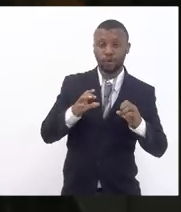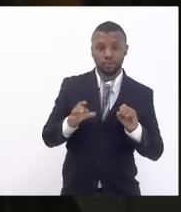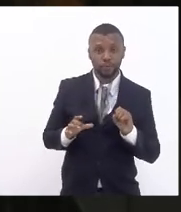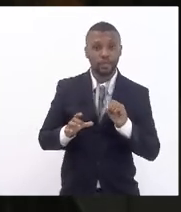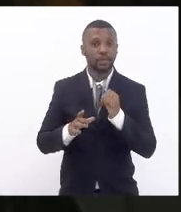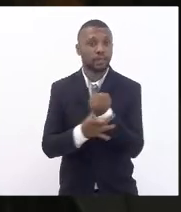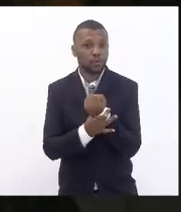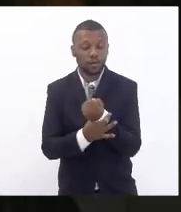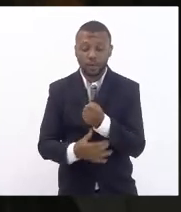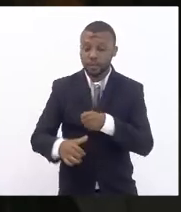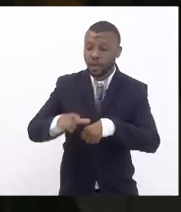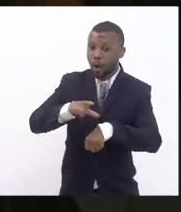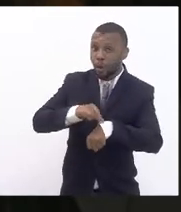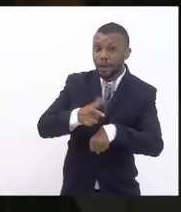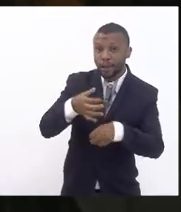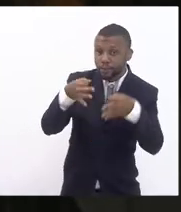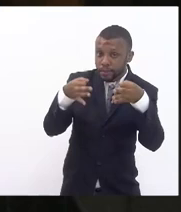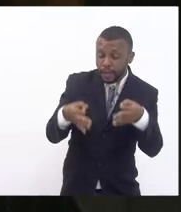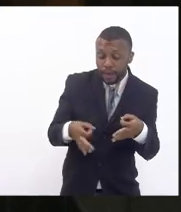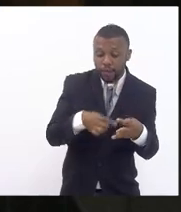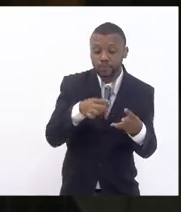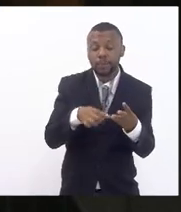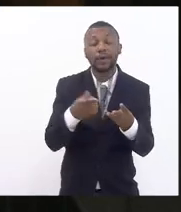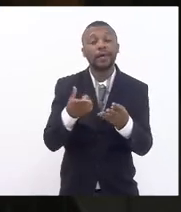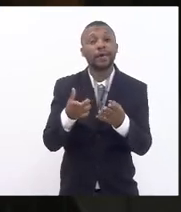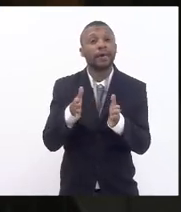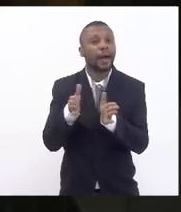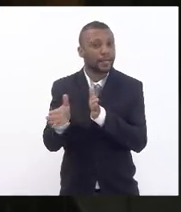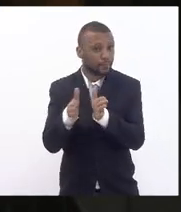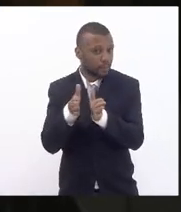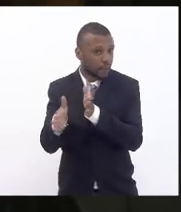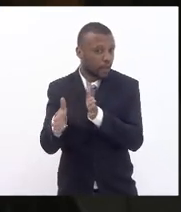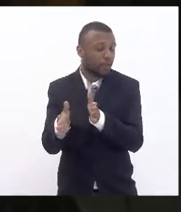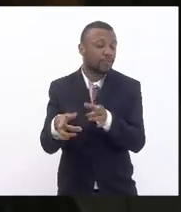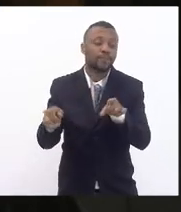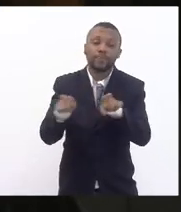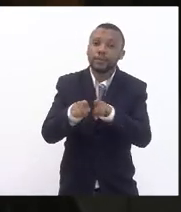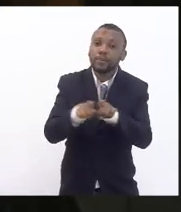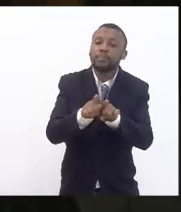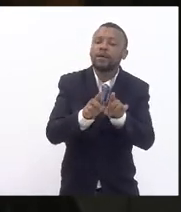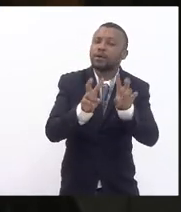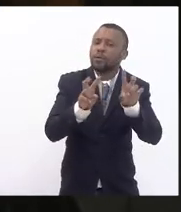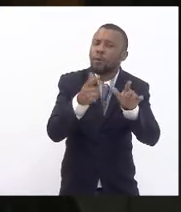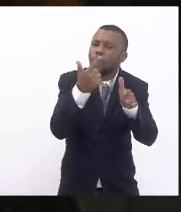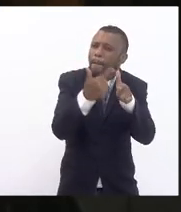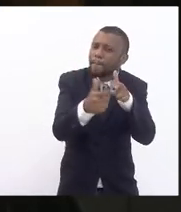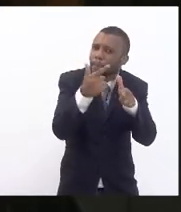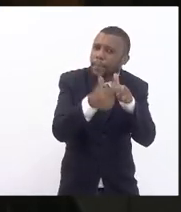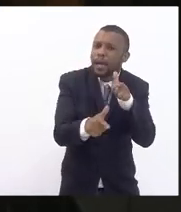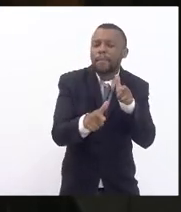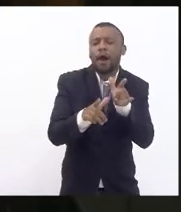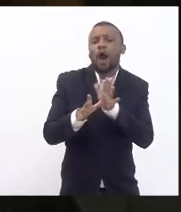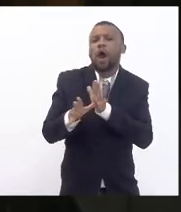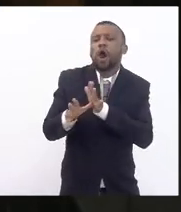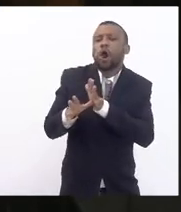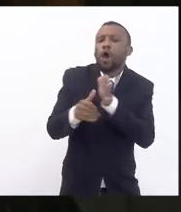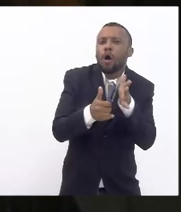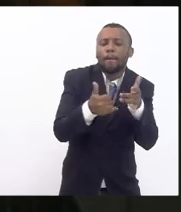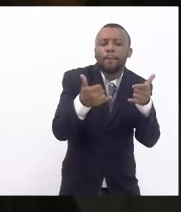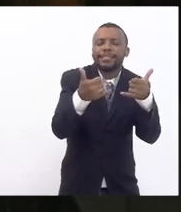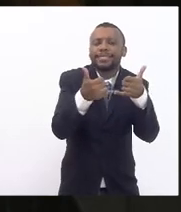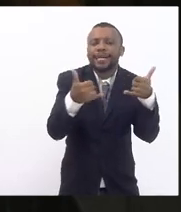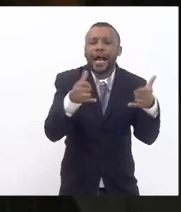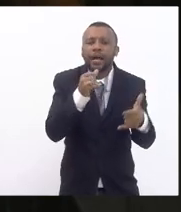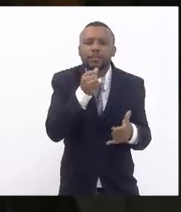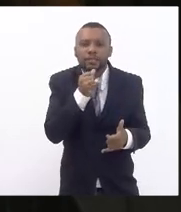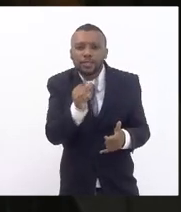acessibilidade. Além disso, os problemas relacionados ao roubo constante, ao furto constante de cabos